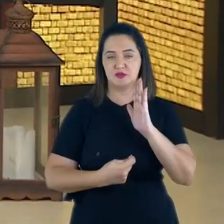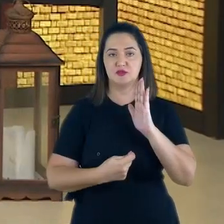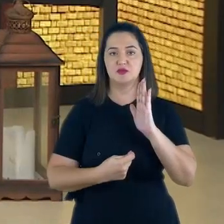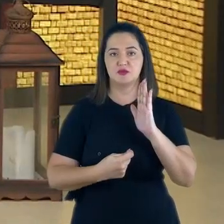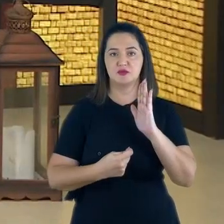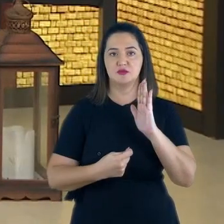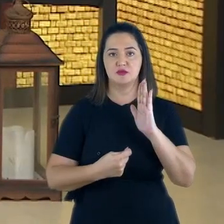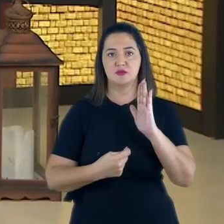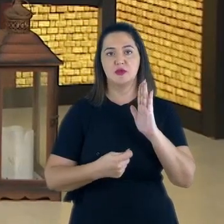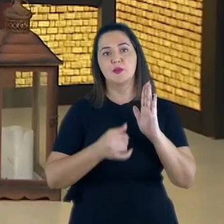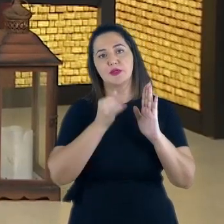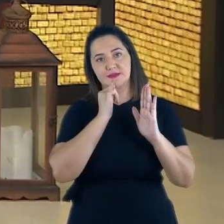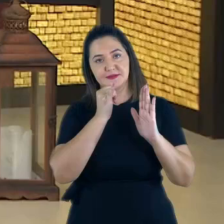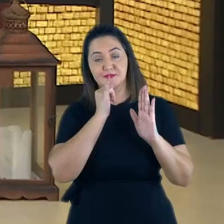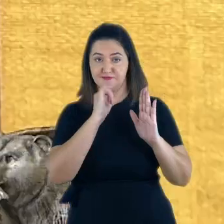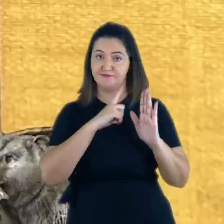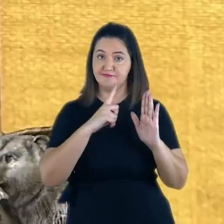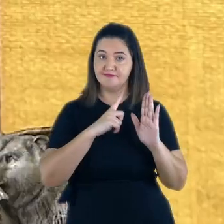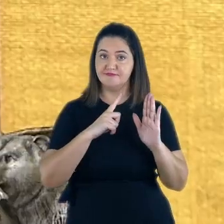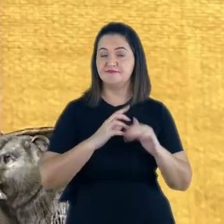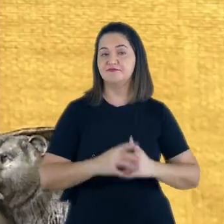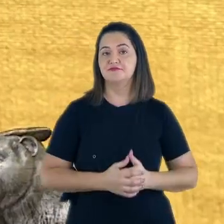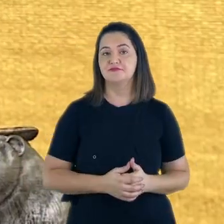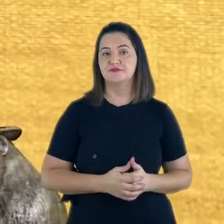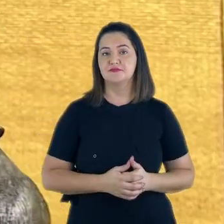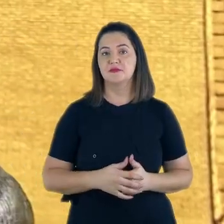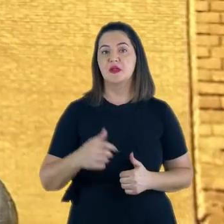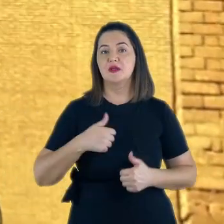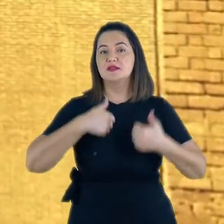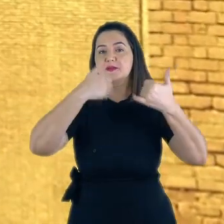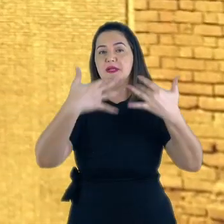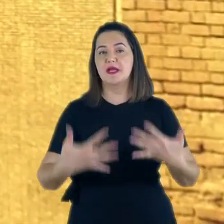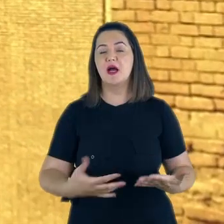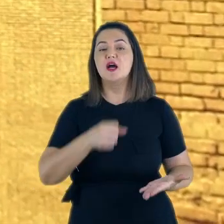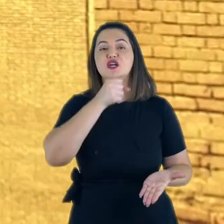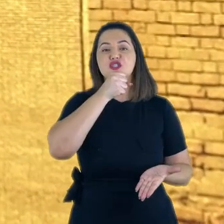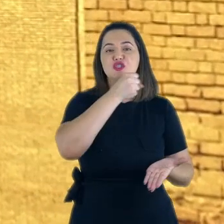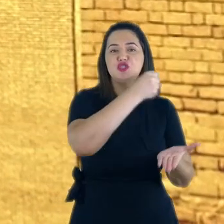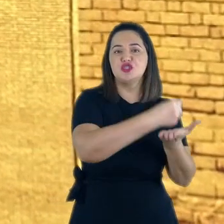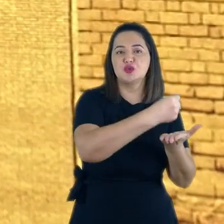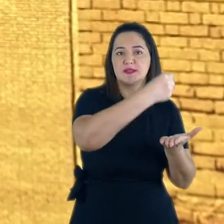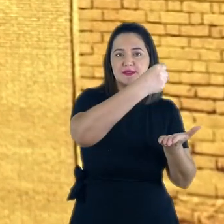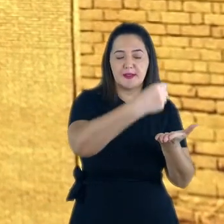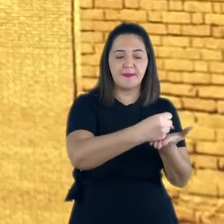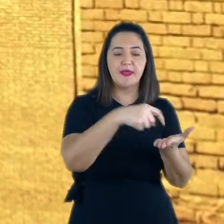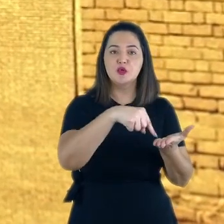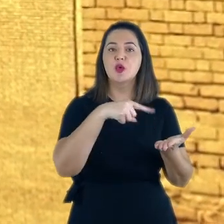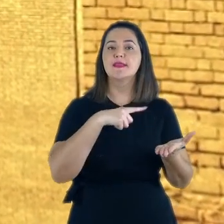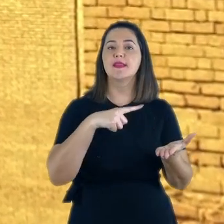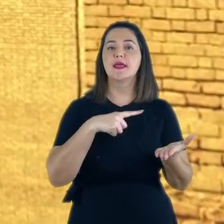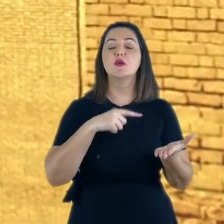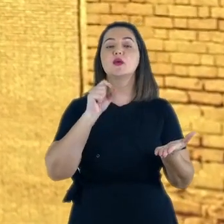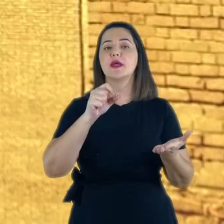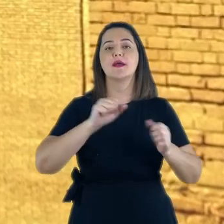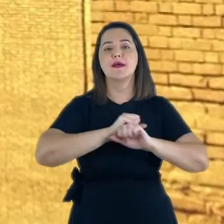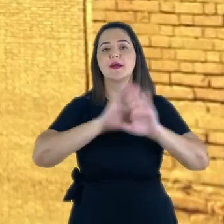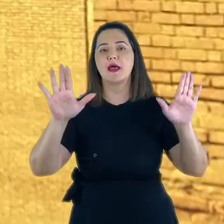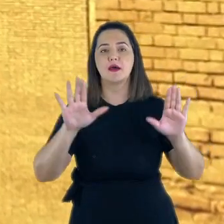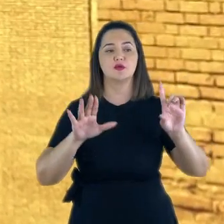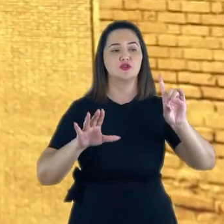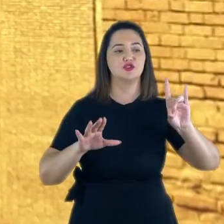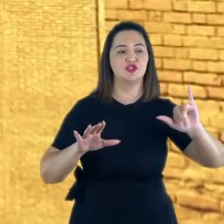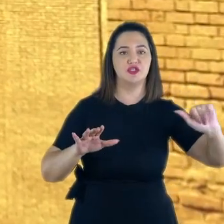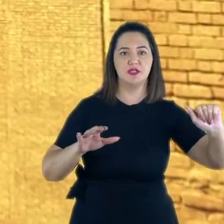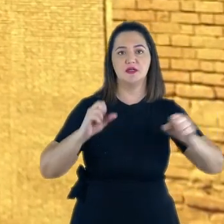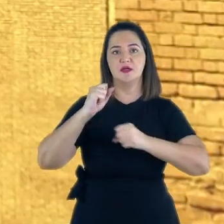destas? Sim, existem. Para começar, o Antigo Testamento mostra uma ligação muito clara entre os termos dias